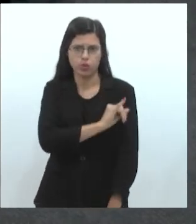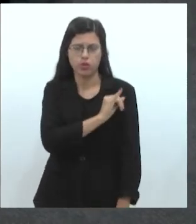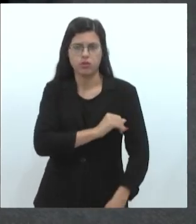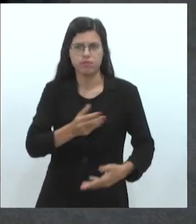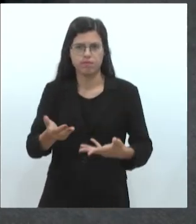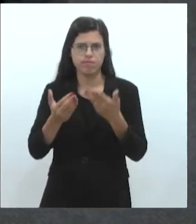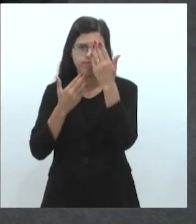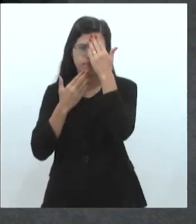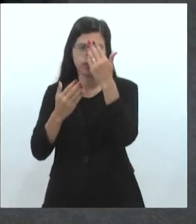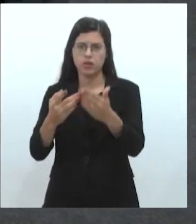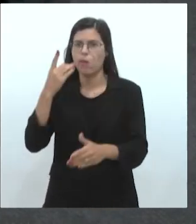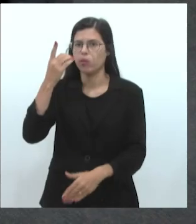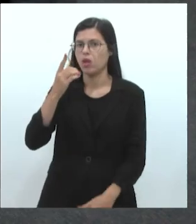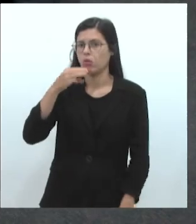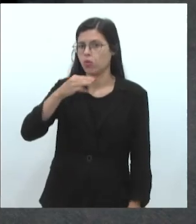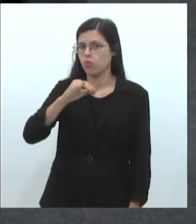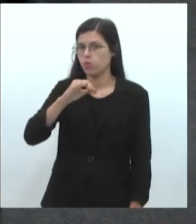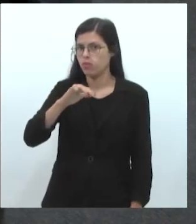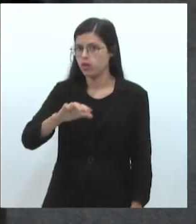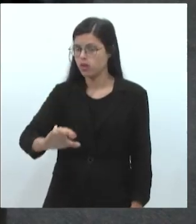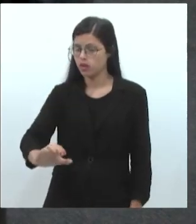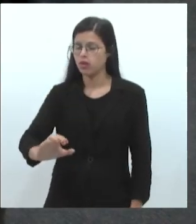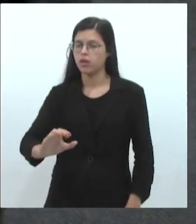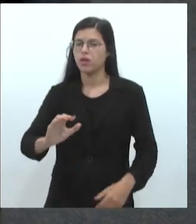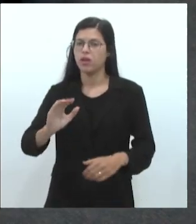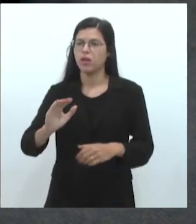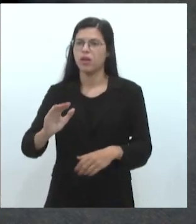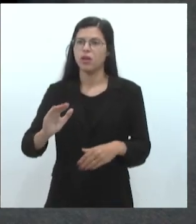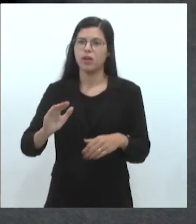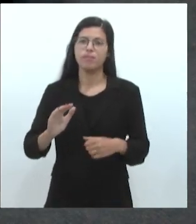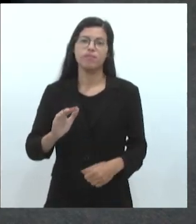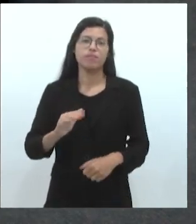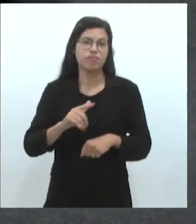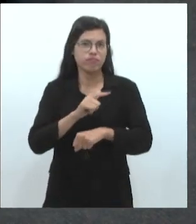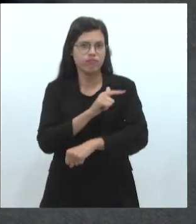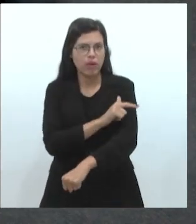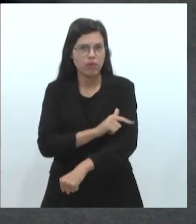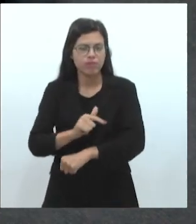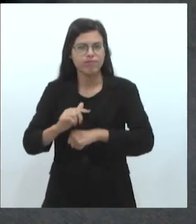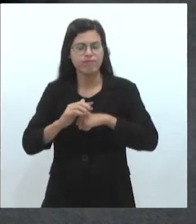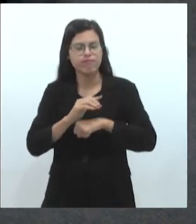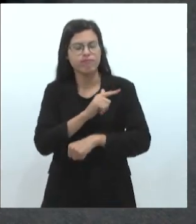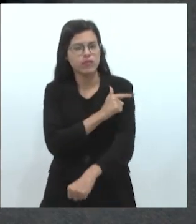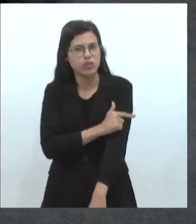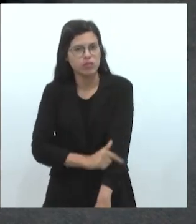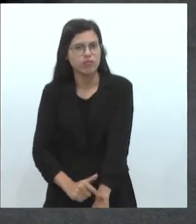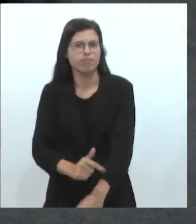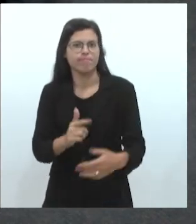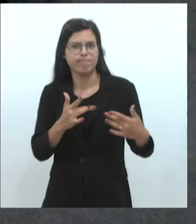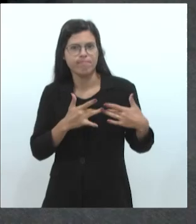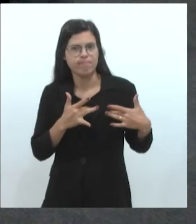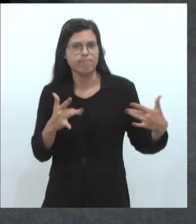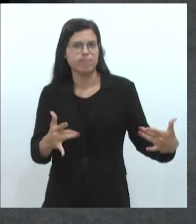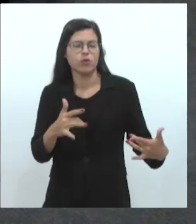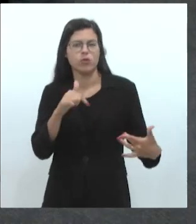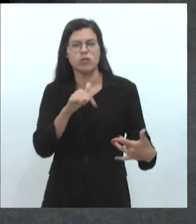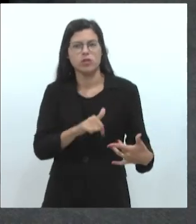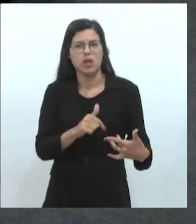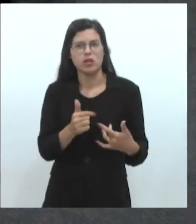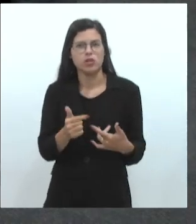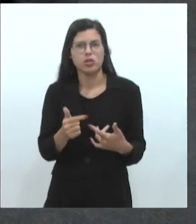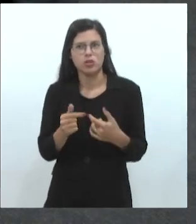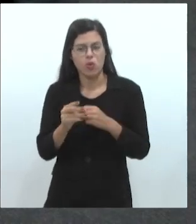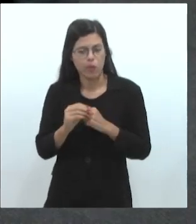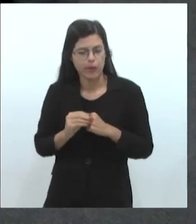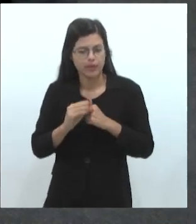ao deputado Carlos Mink pela generosidade, por saber, por doar todo o conhecimento que ele tem, inclusive nesta causa, e